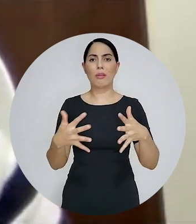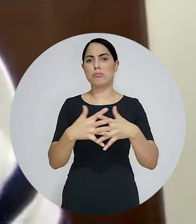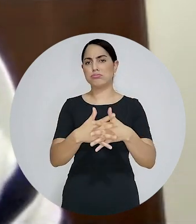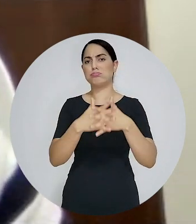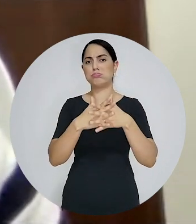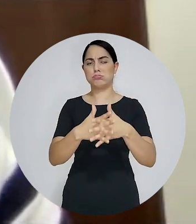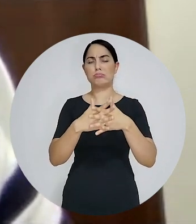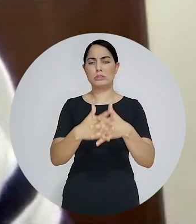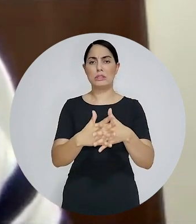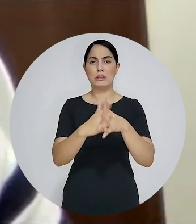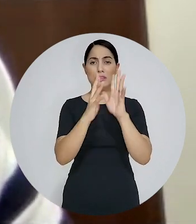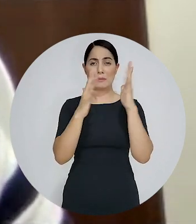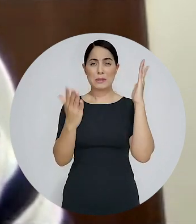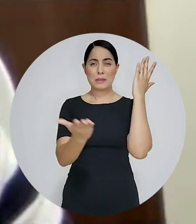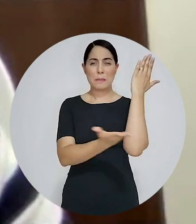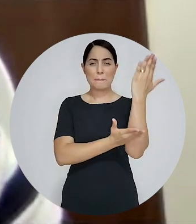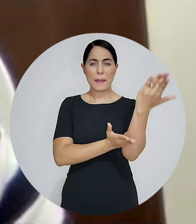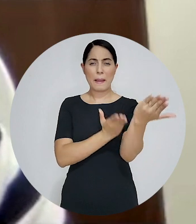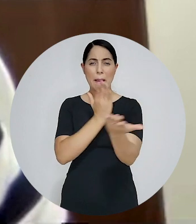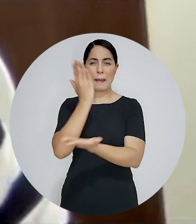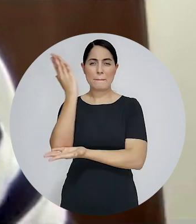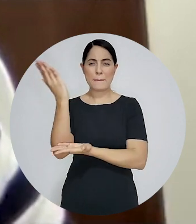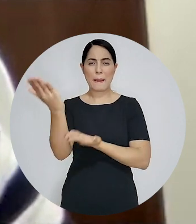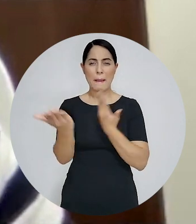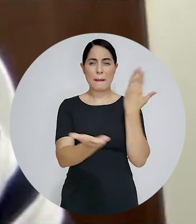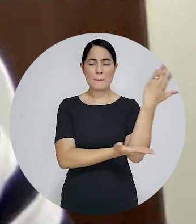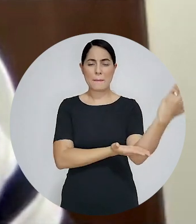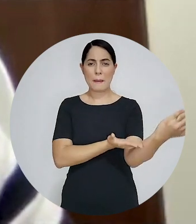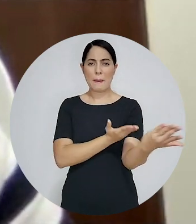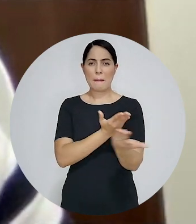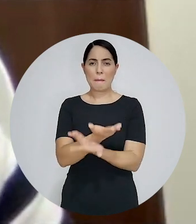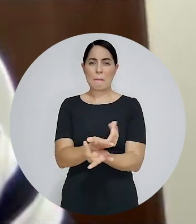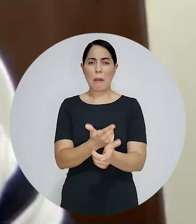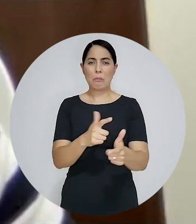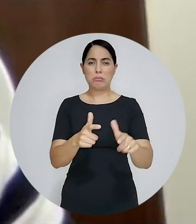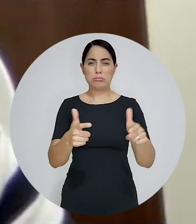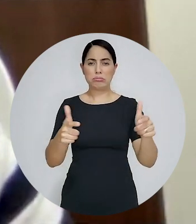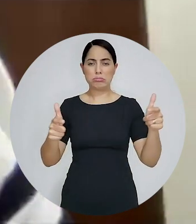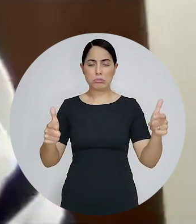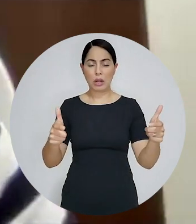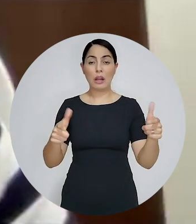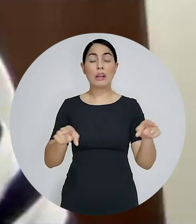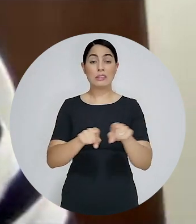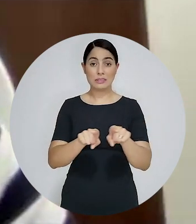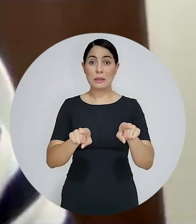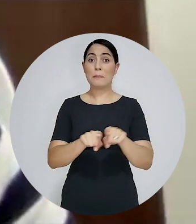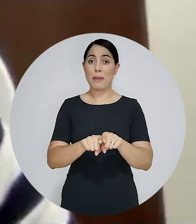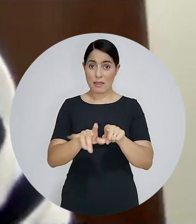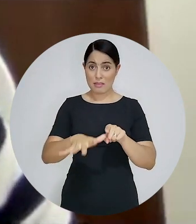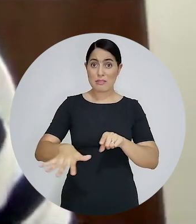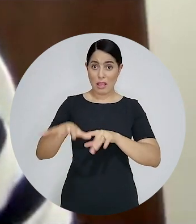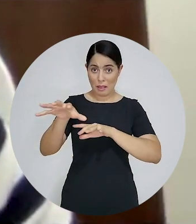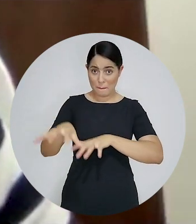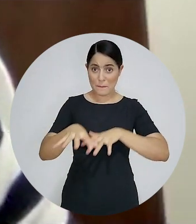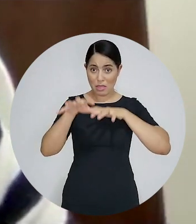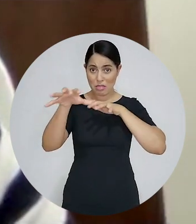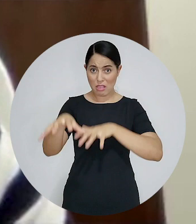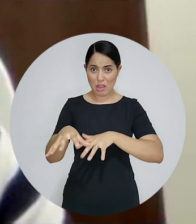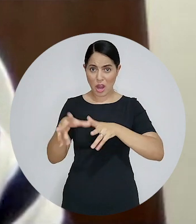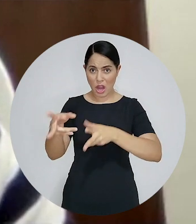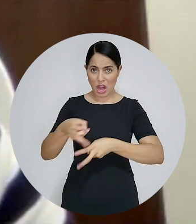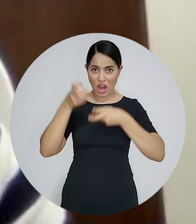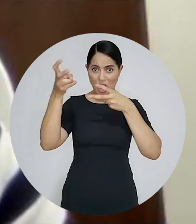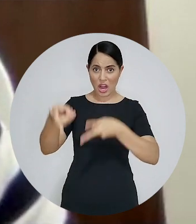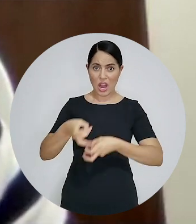do desmatamento cada vez maior, da exploração desregrada dos recursos minerais também